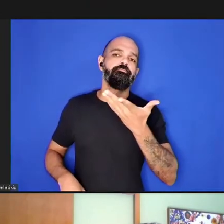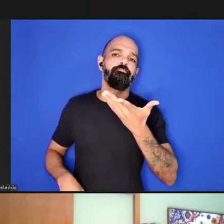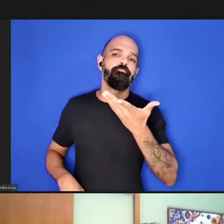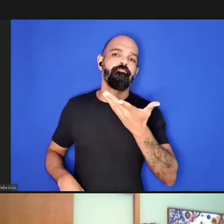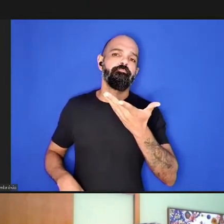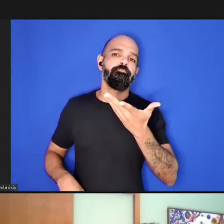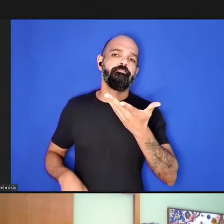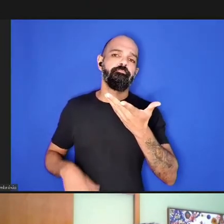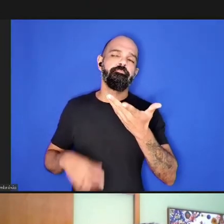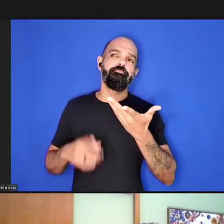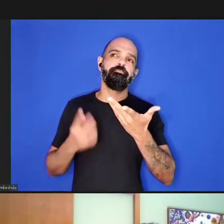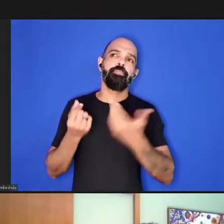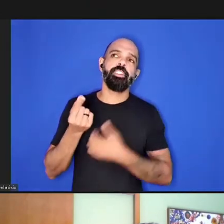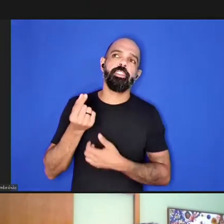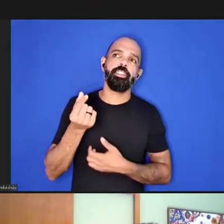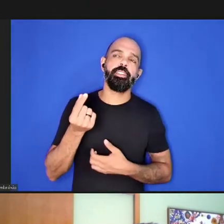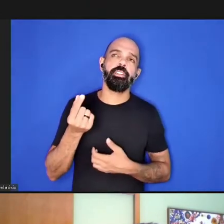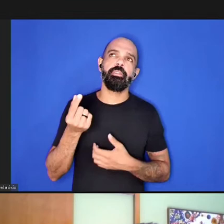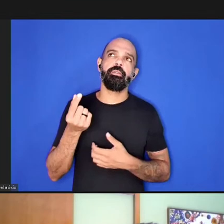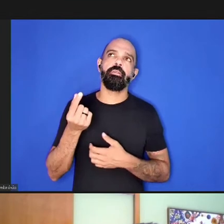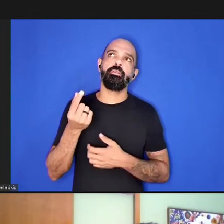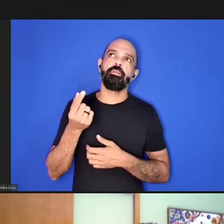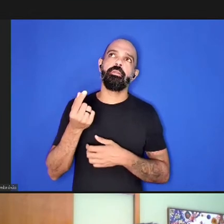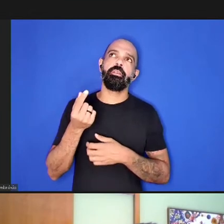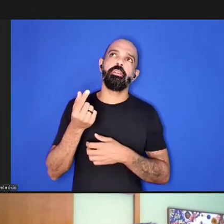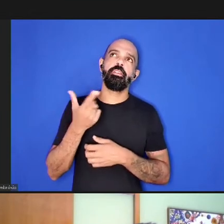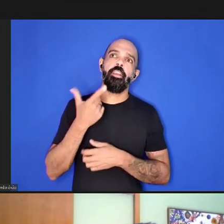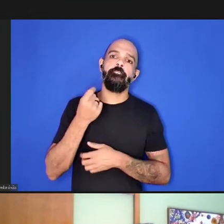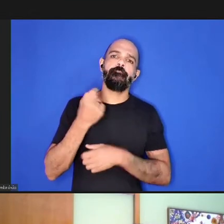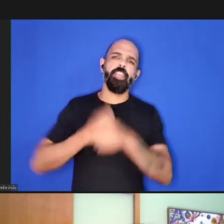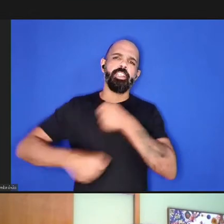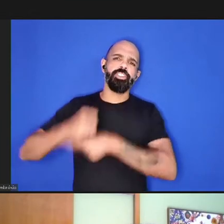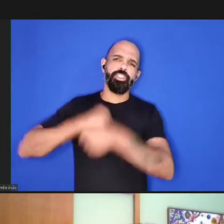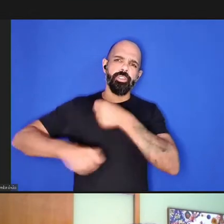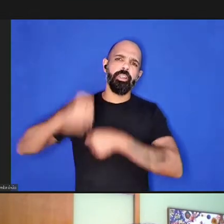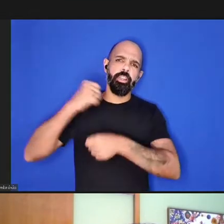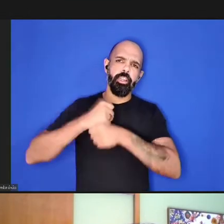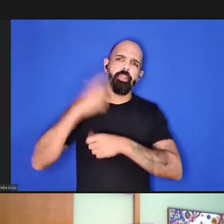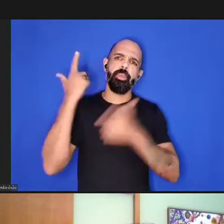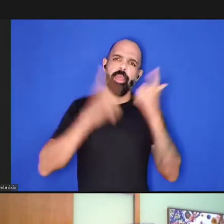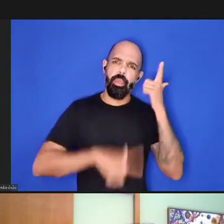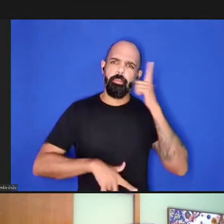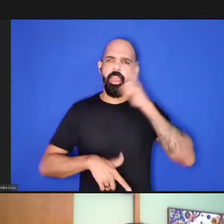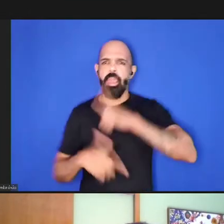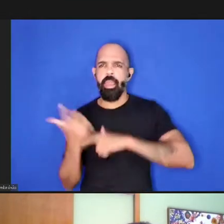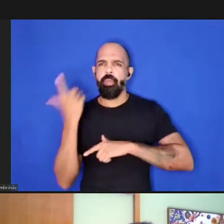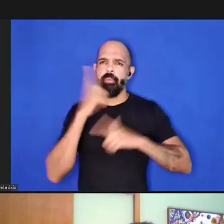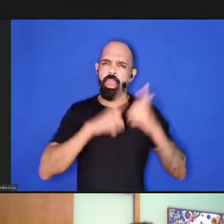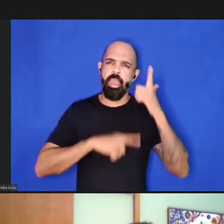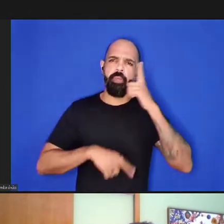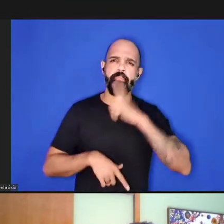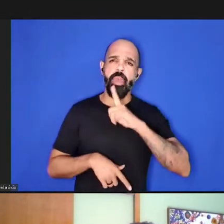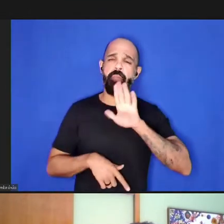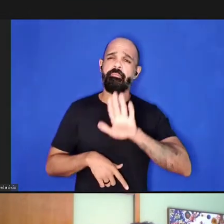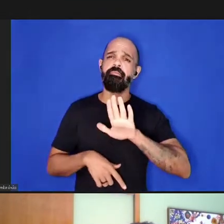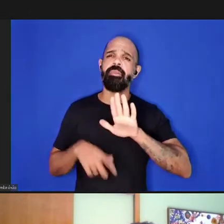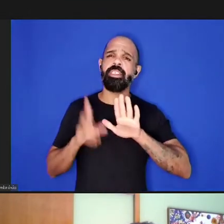dinheiro nos últimos 20 anos, mas é sempre muito